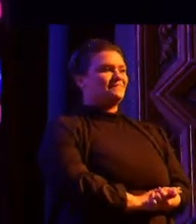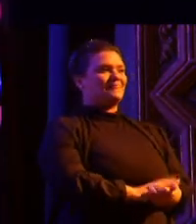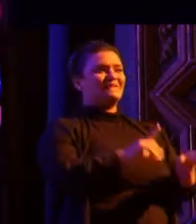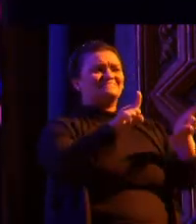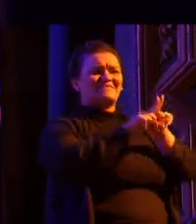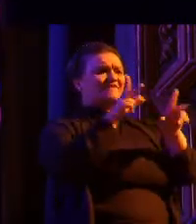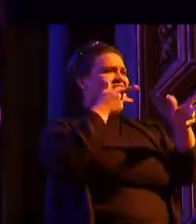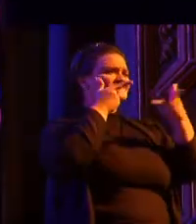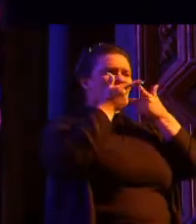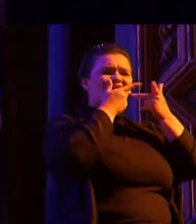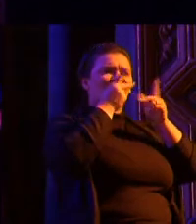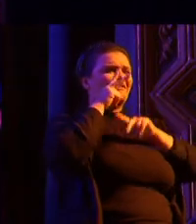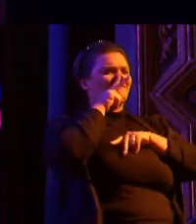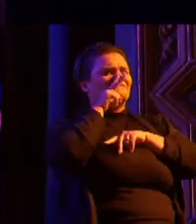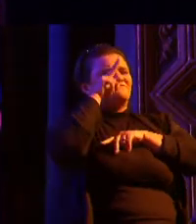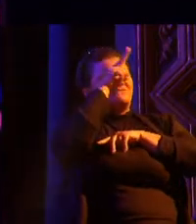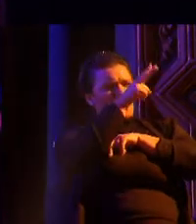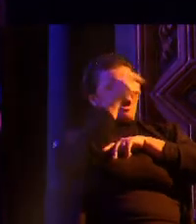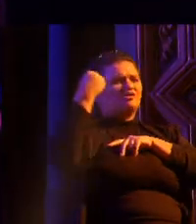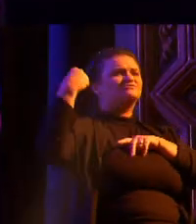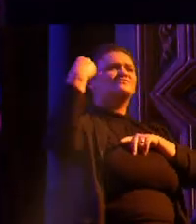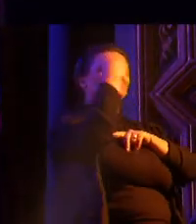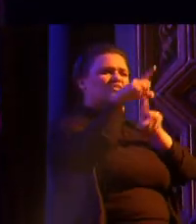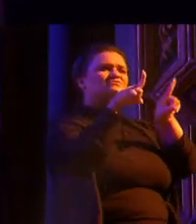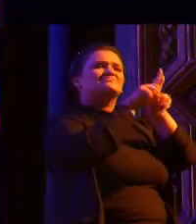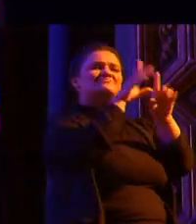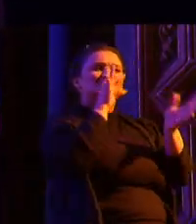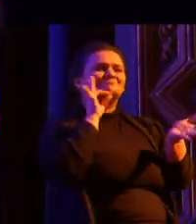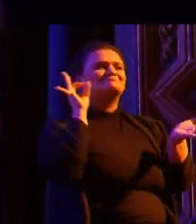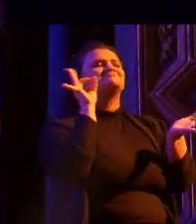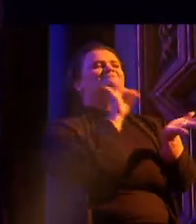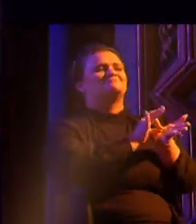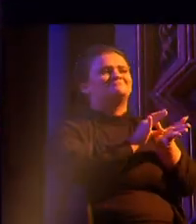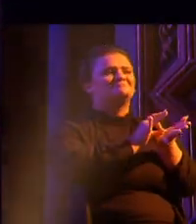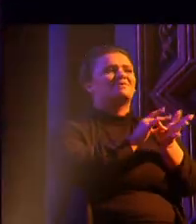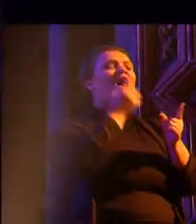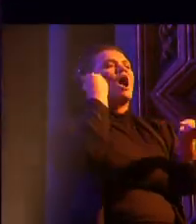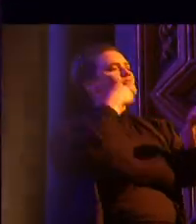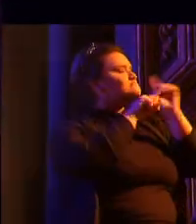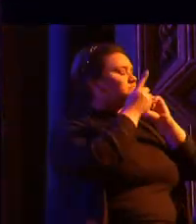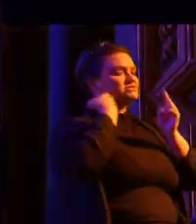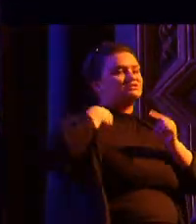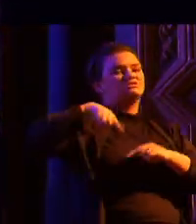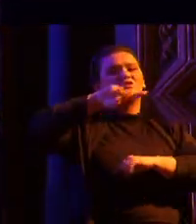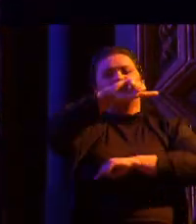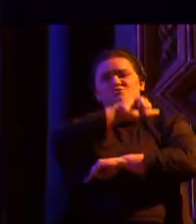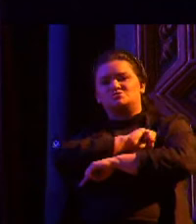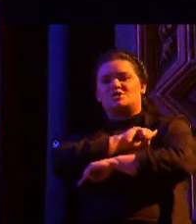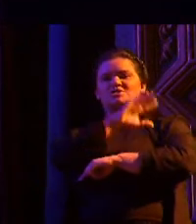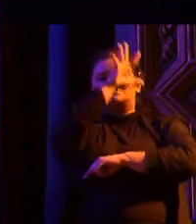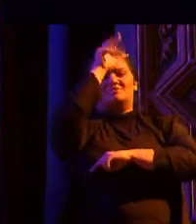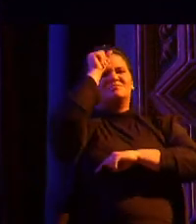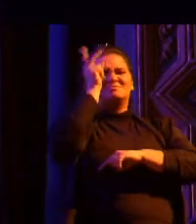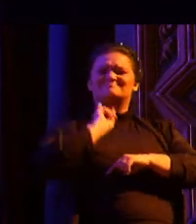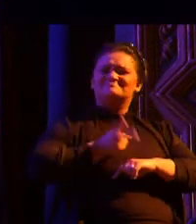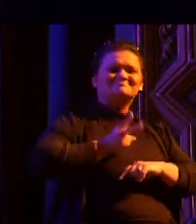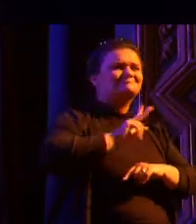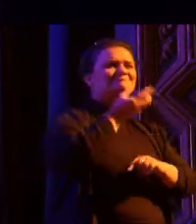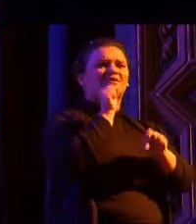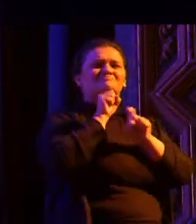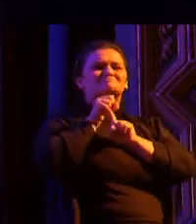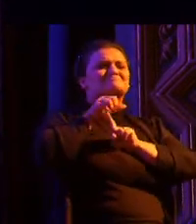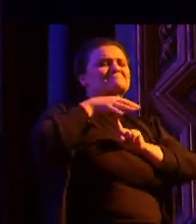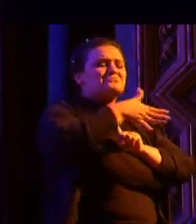E por falar em força e originalidade, a música das nossas Amazônias sempre refletiram